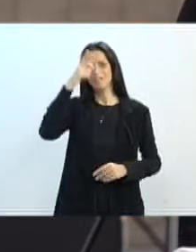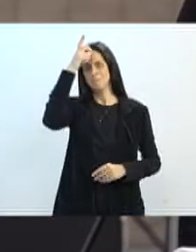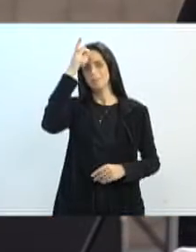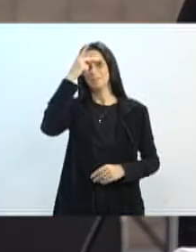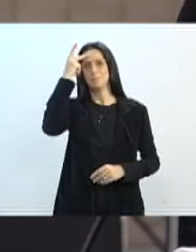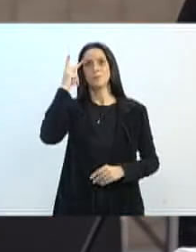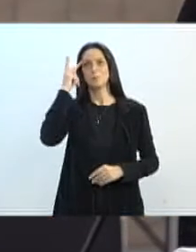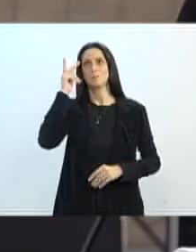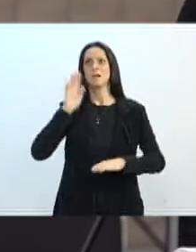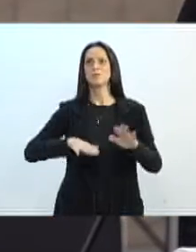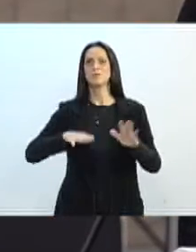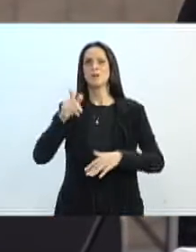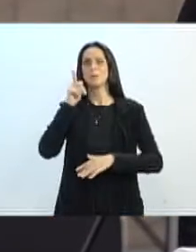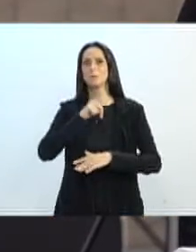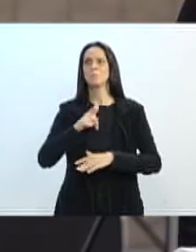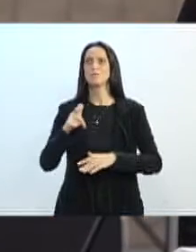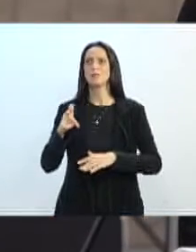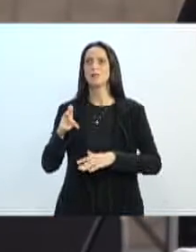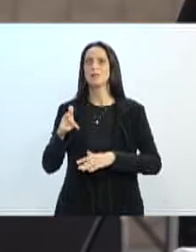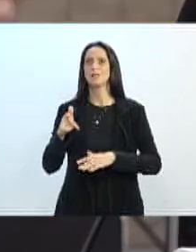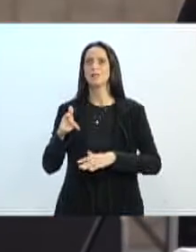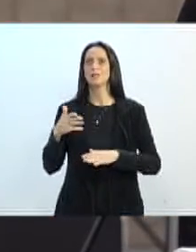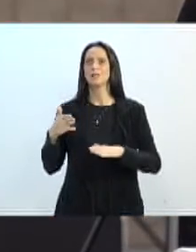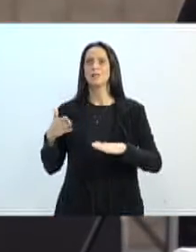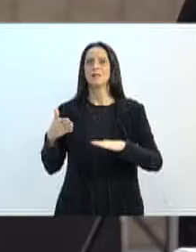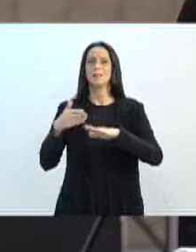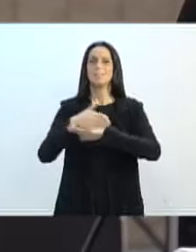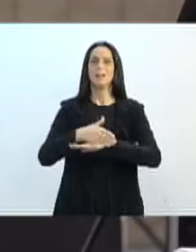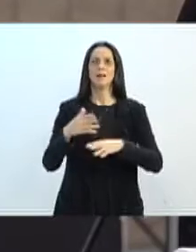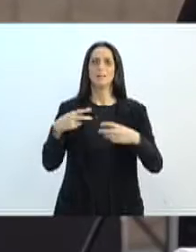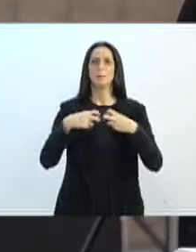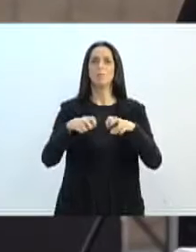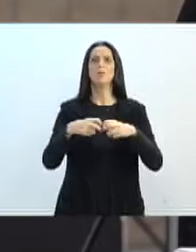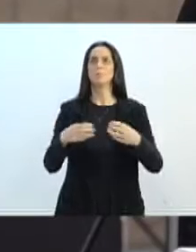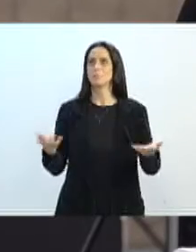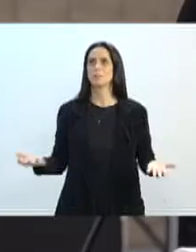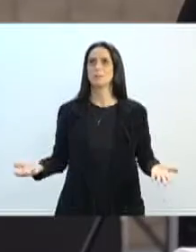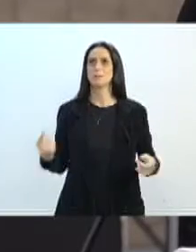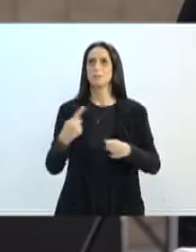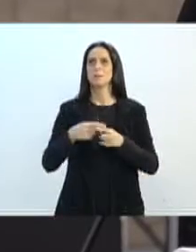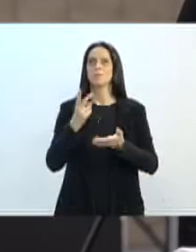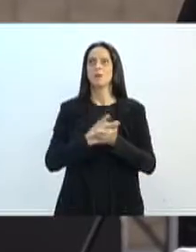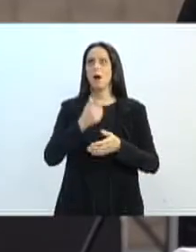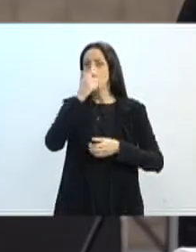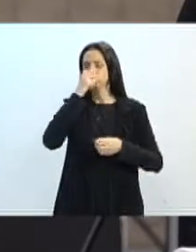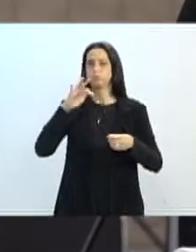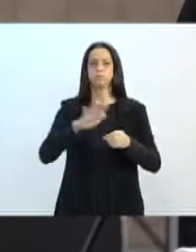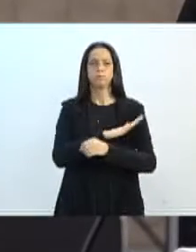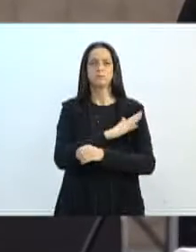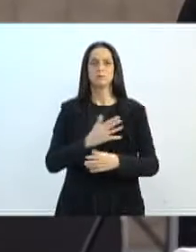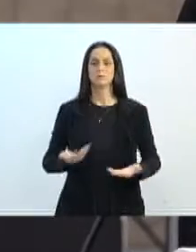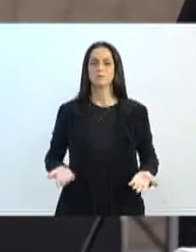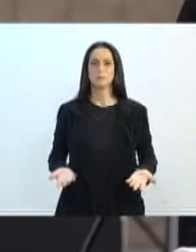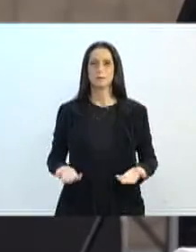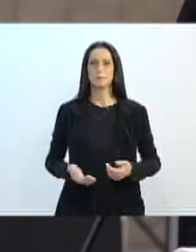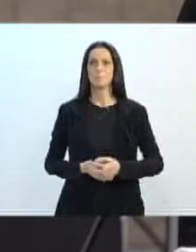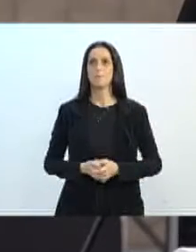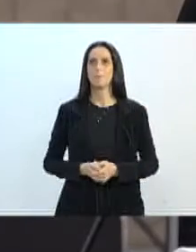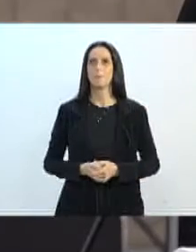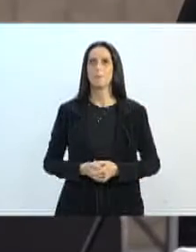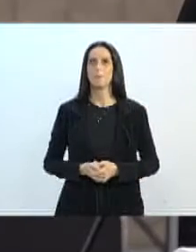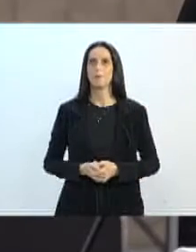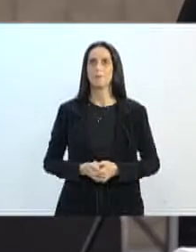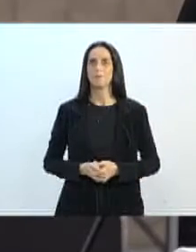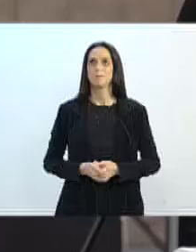passar na porta. É diferente, passaporte, porta do ônibus, porque vivem socados, né, e vivem realmente uma situação